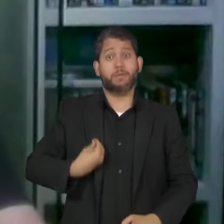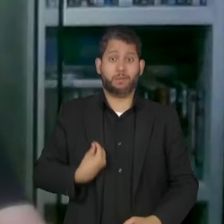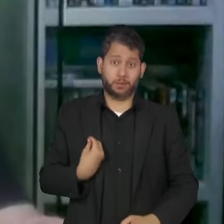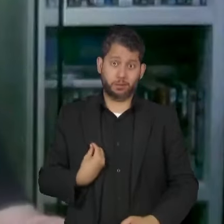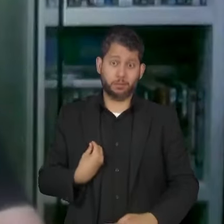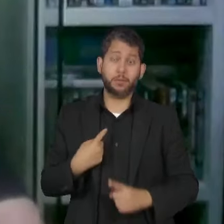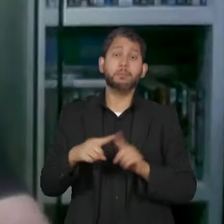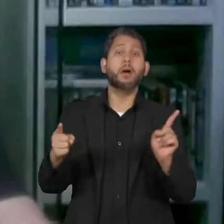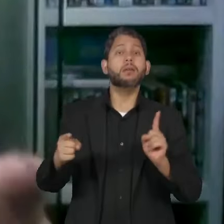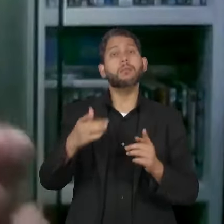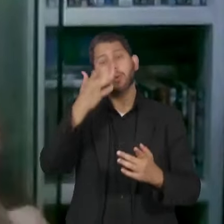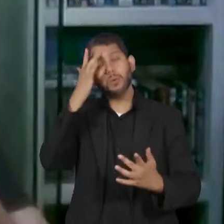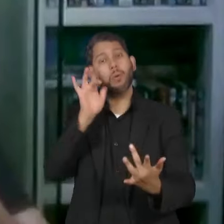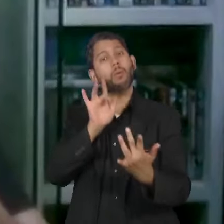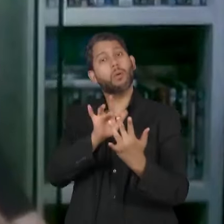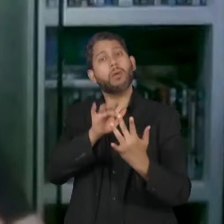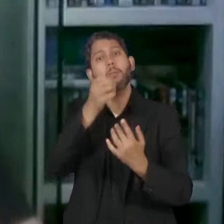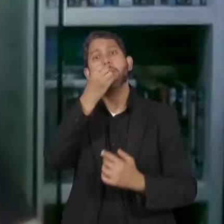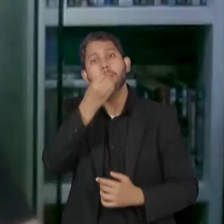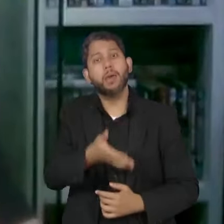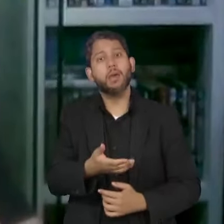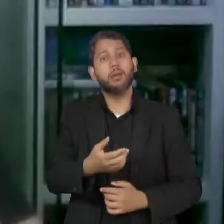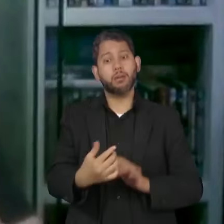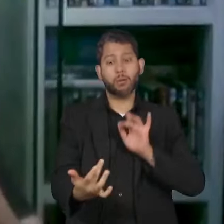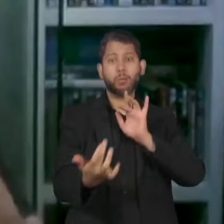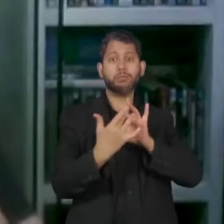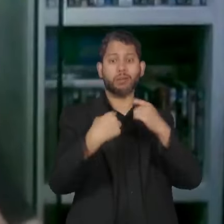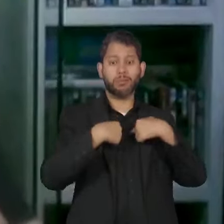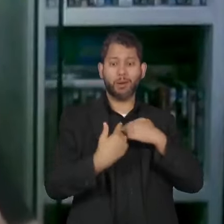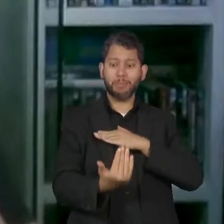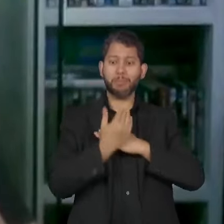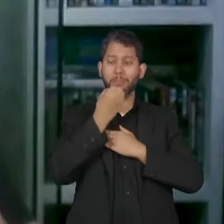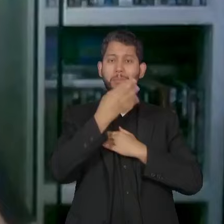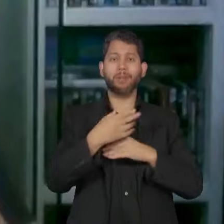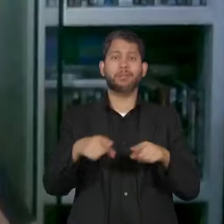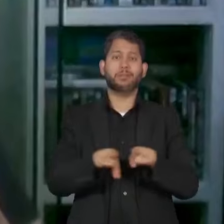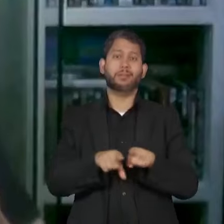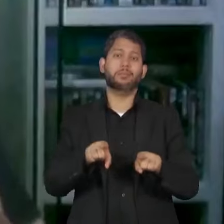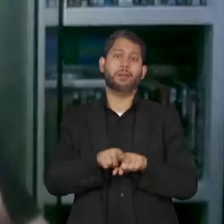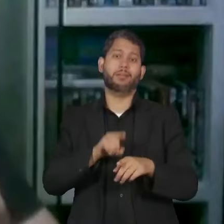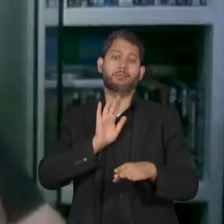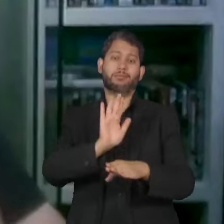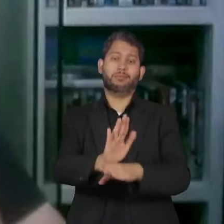a relação com ela, isso muda a nossa relação com a gente mesmo.